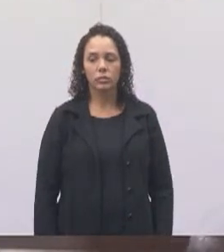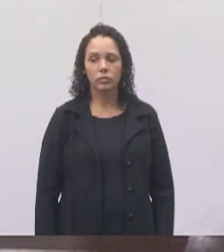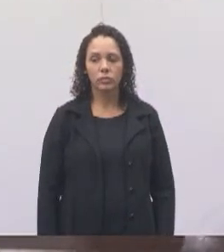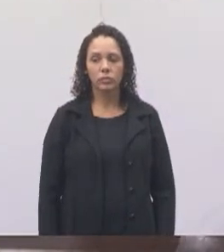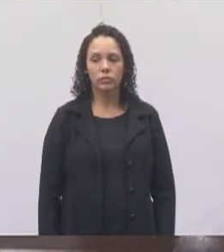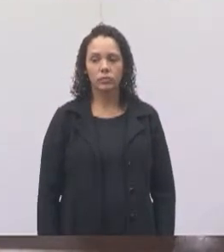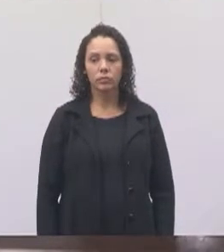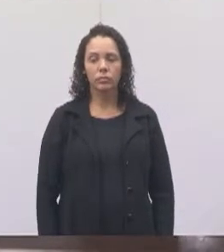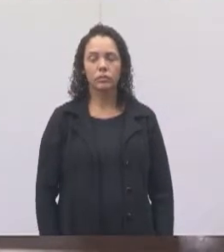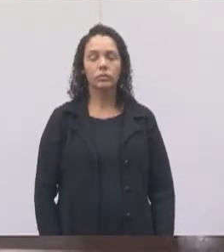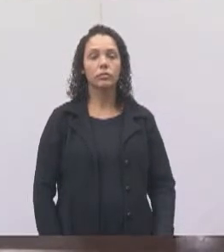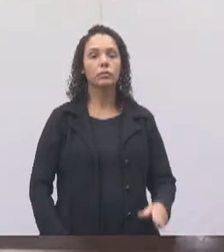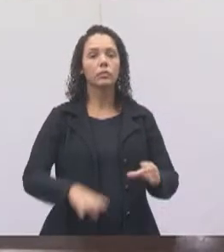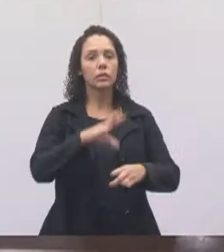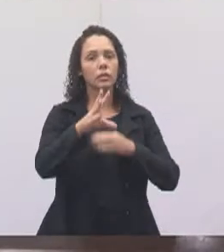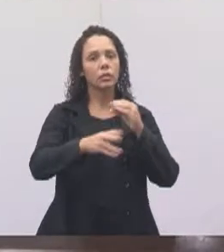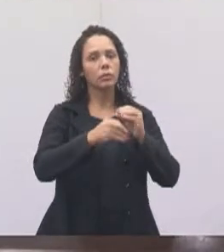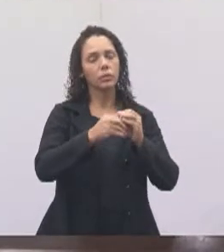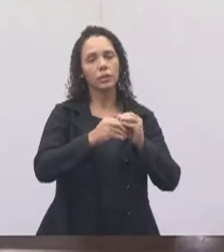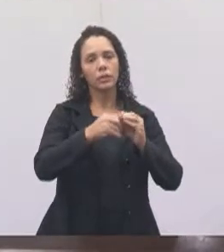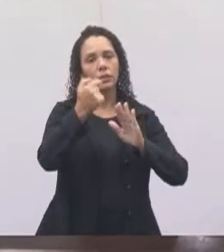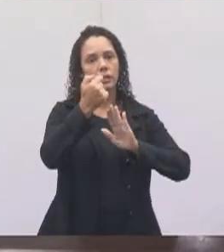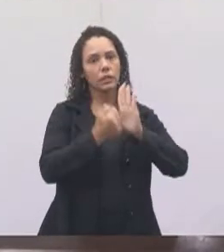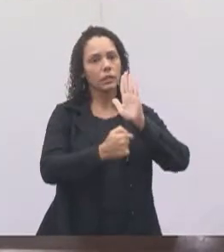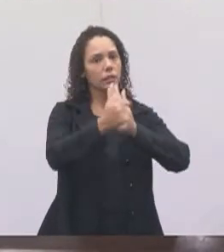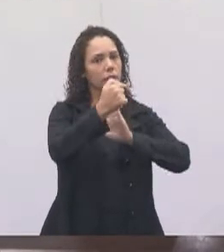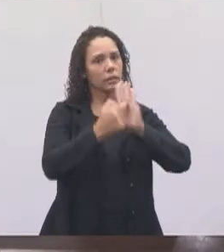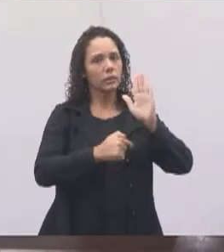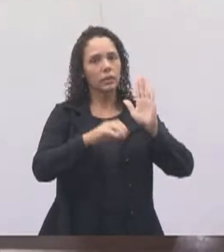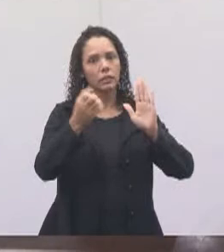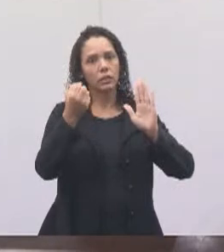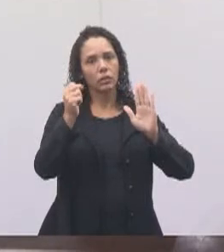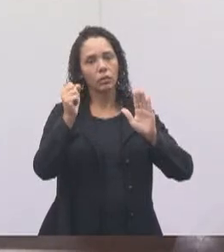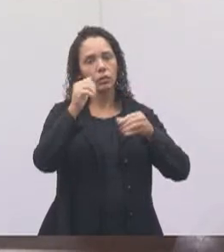7, 8. Emenda rejeitada por 8 votos.